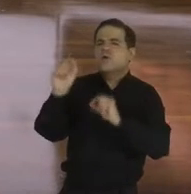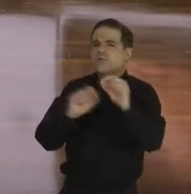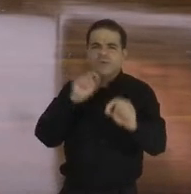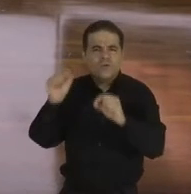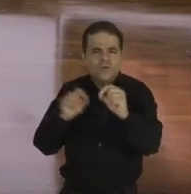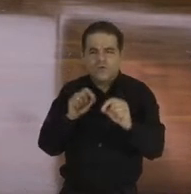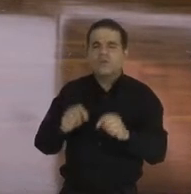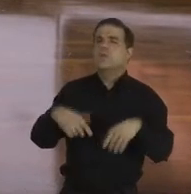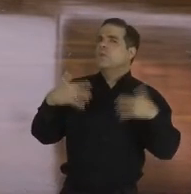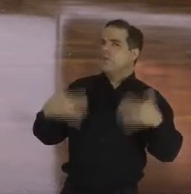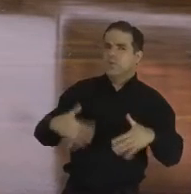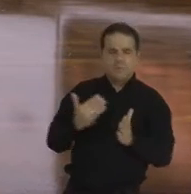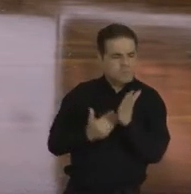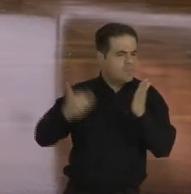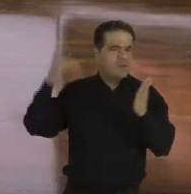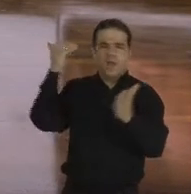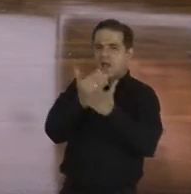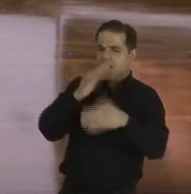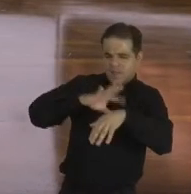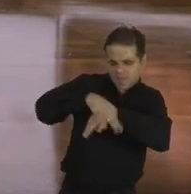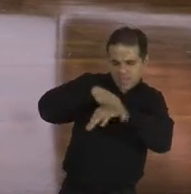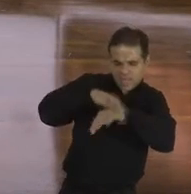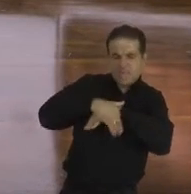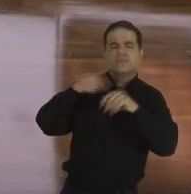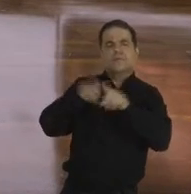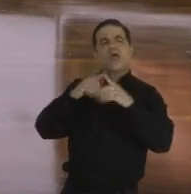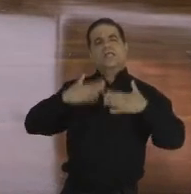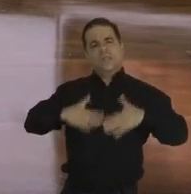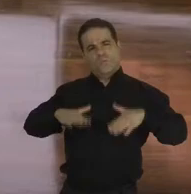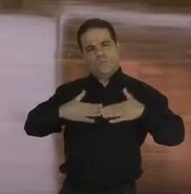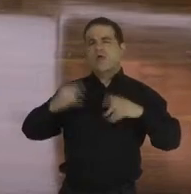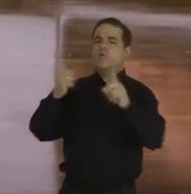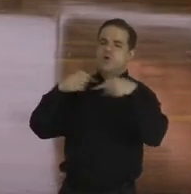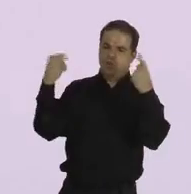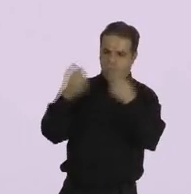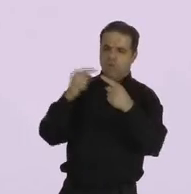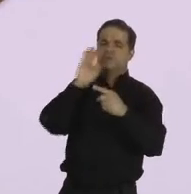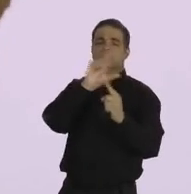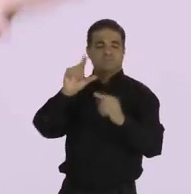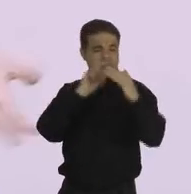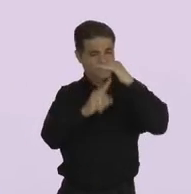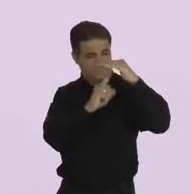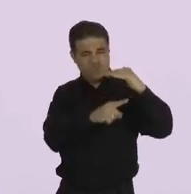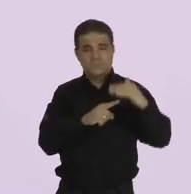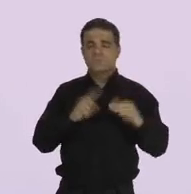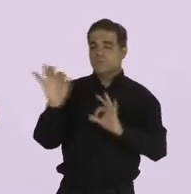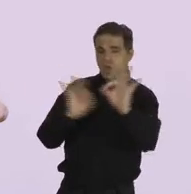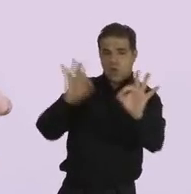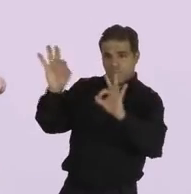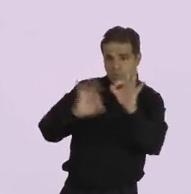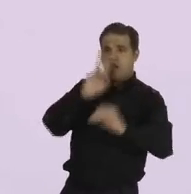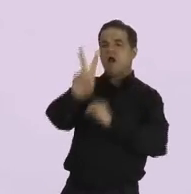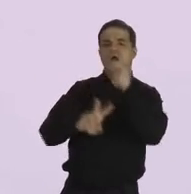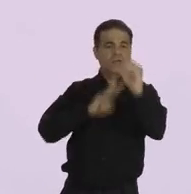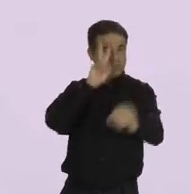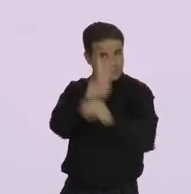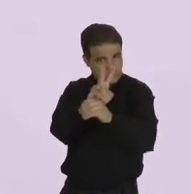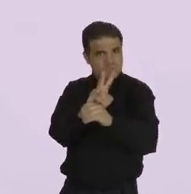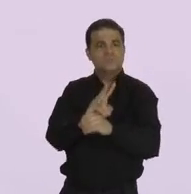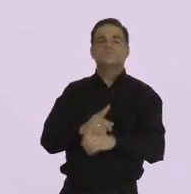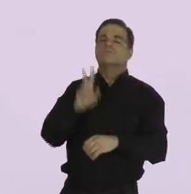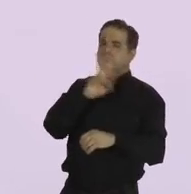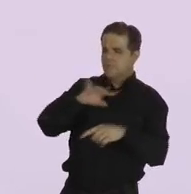isso muito mais segurança e tranquilidade para os nossos clientes mas num projeto de sustentabilidade